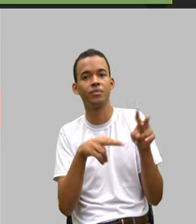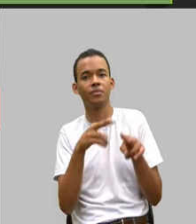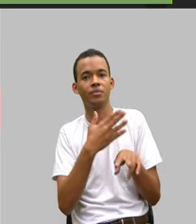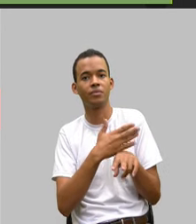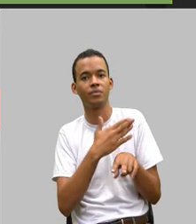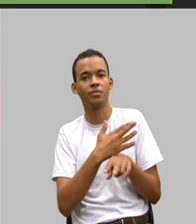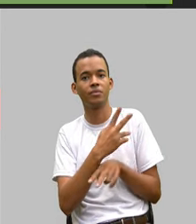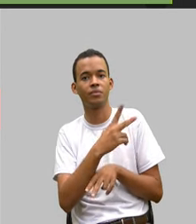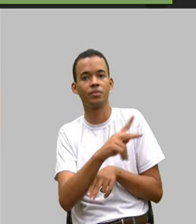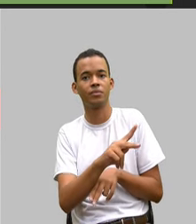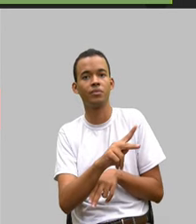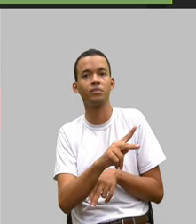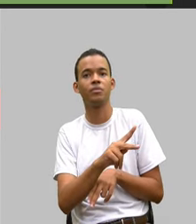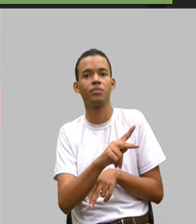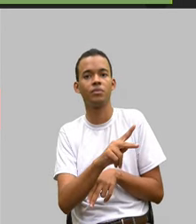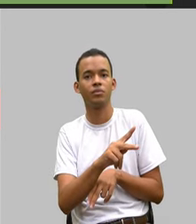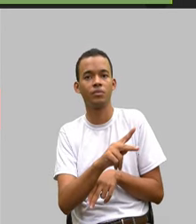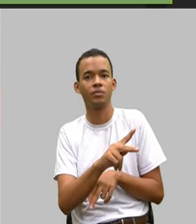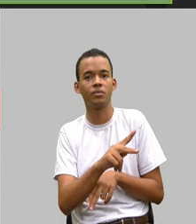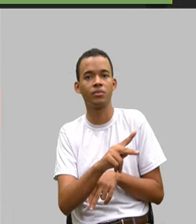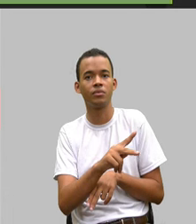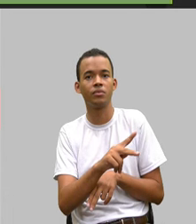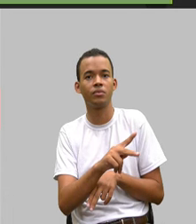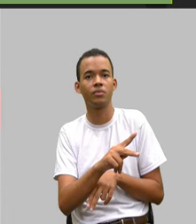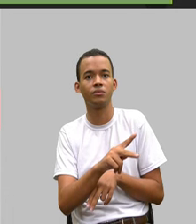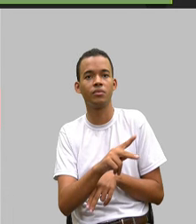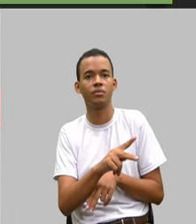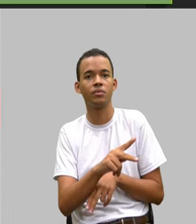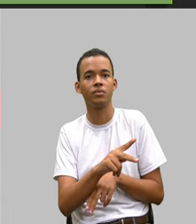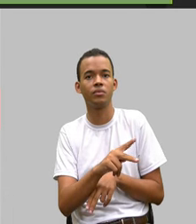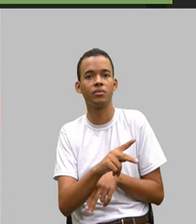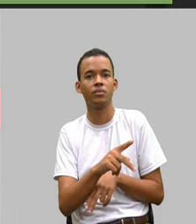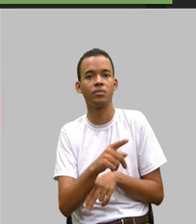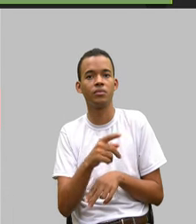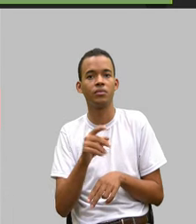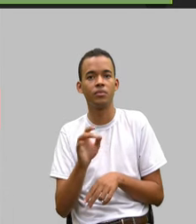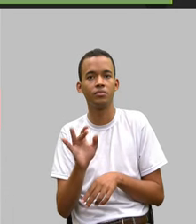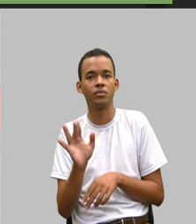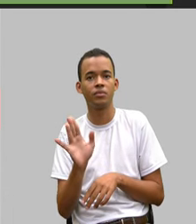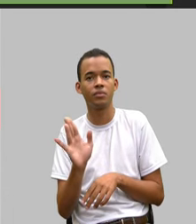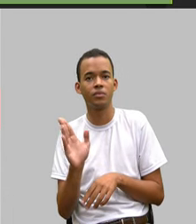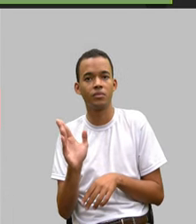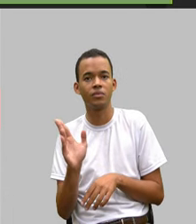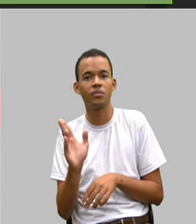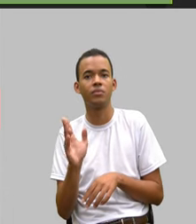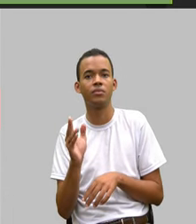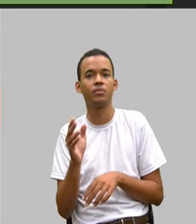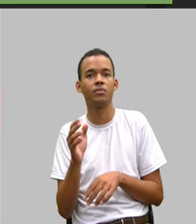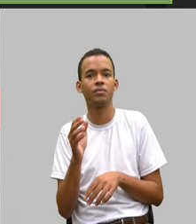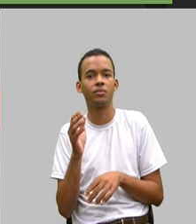qualidade ele consegue descansar bem acorda descansado para fazer as atividades dele e é isso can naes mudou nossa vida que eu sempre digo cannabis